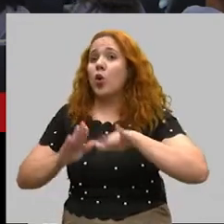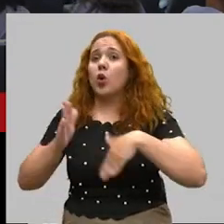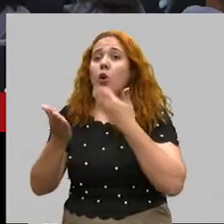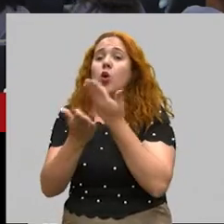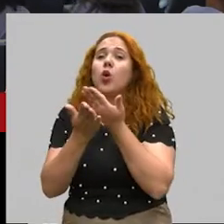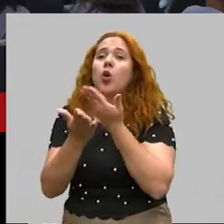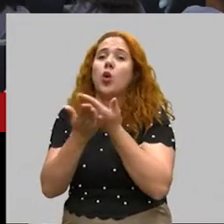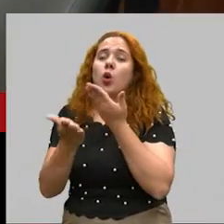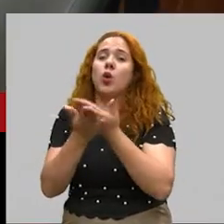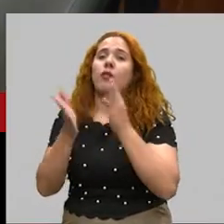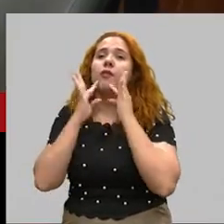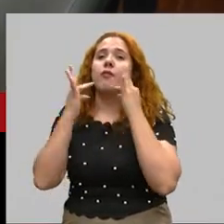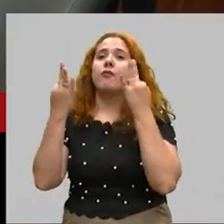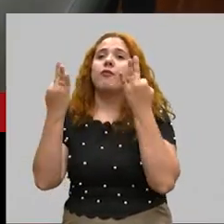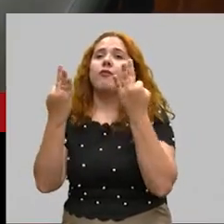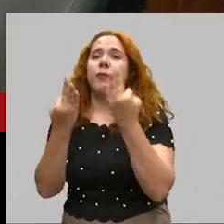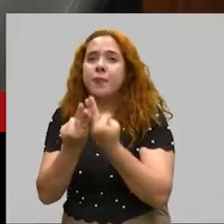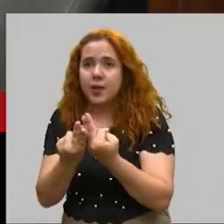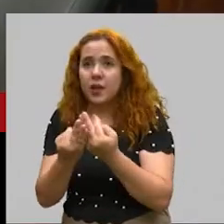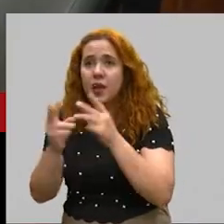poris de